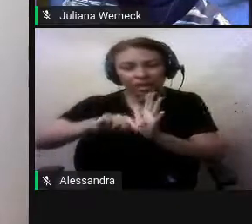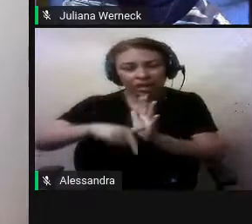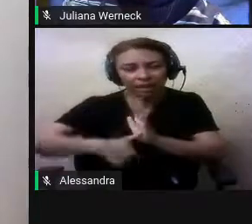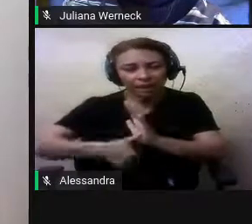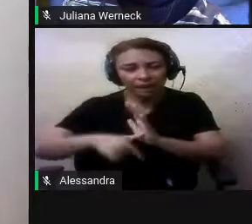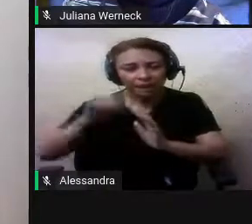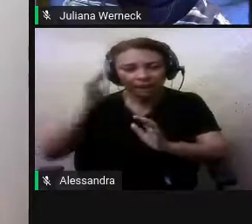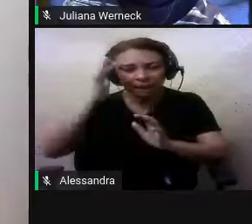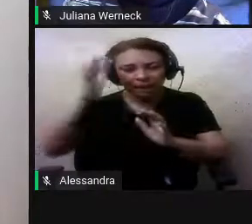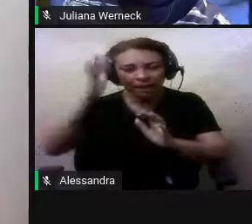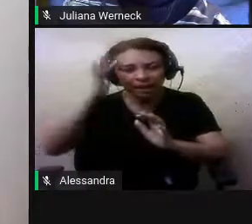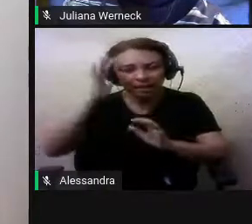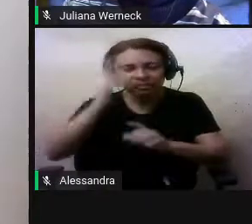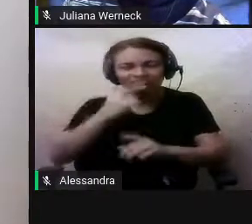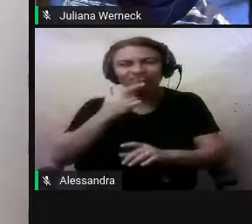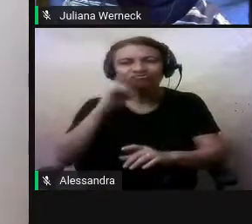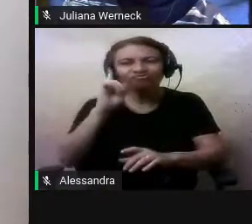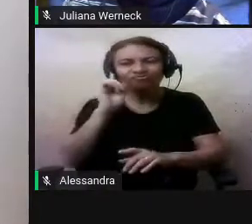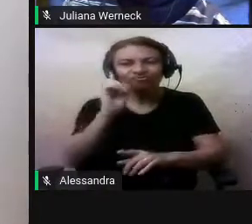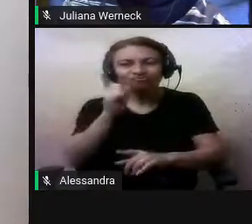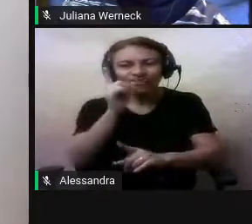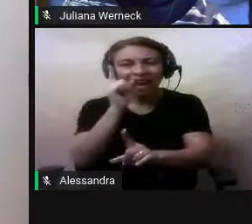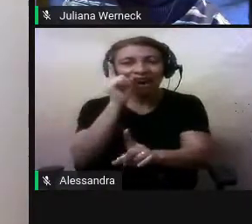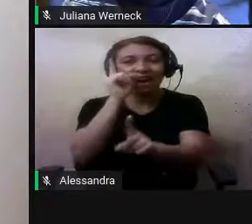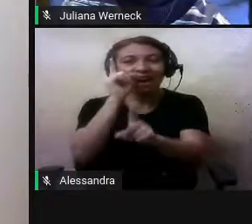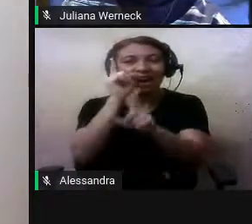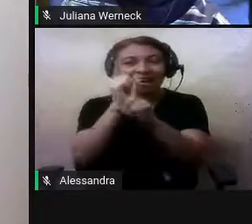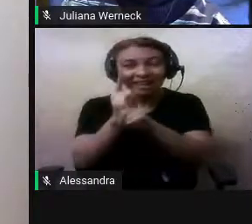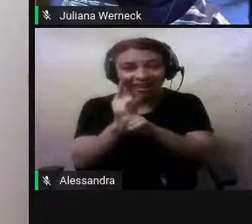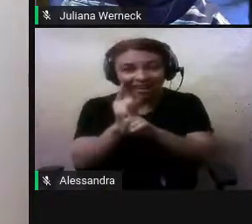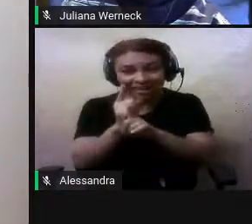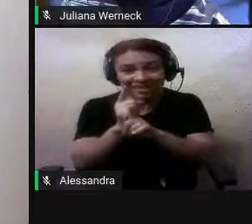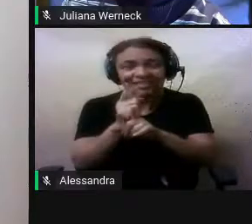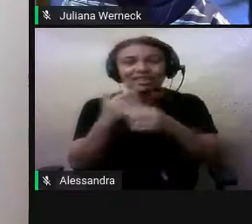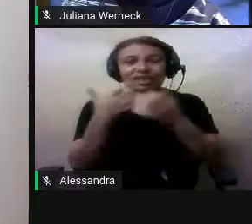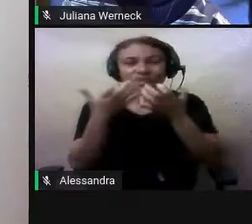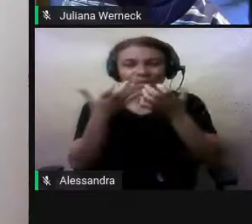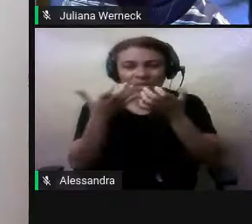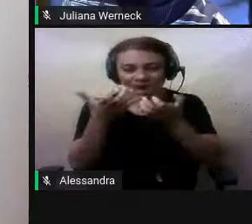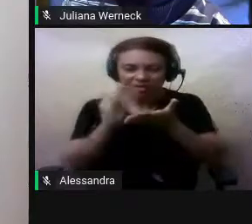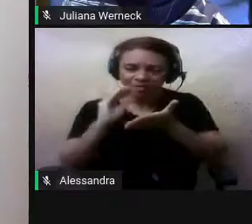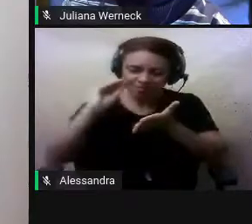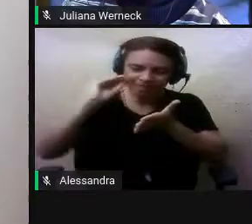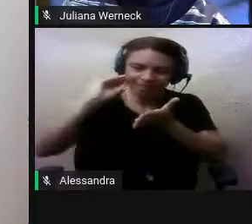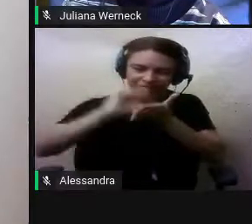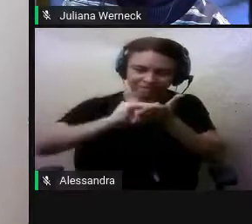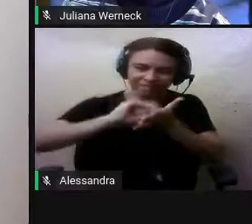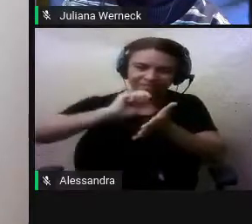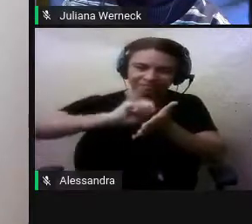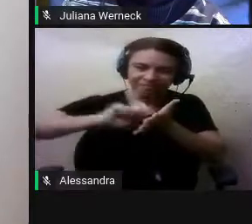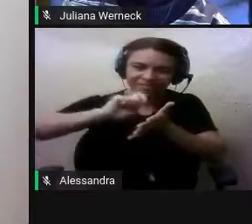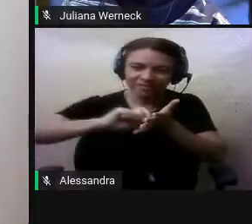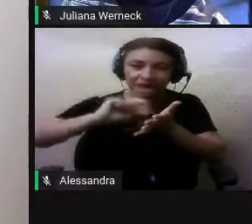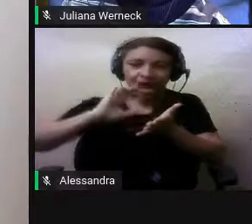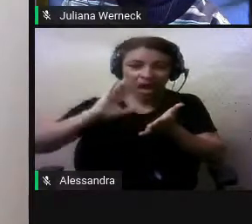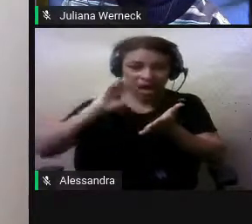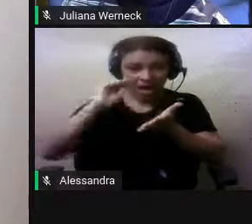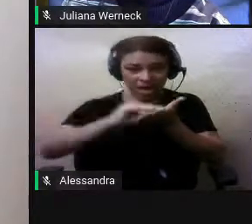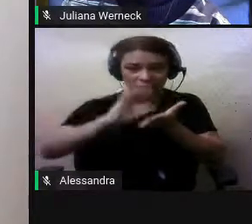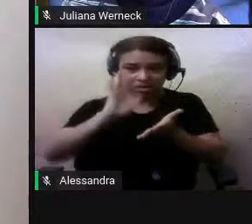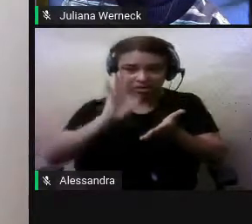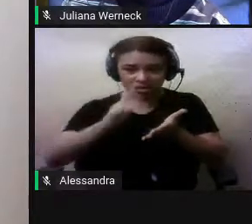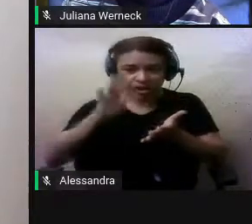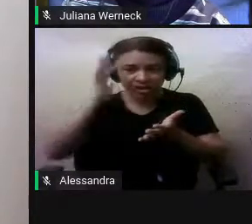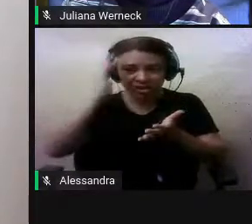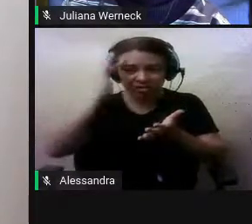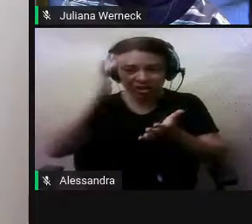isso. Quando você identificar exatamente o que você quer fazer, o que você precisa fazer, comece a imaginar toda a